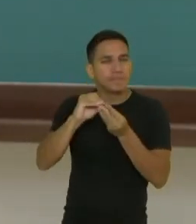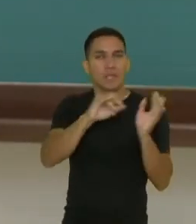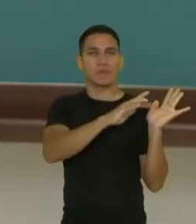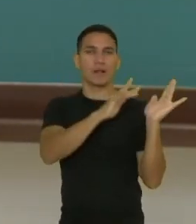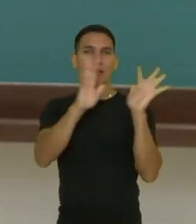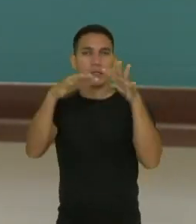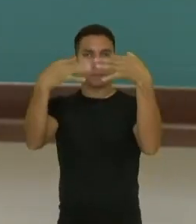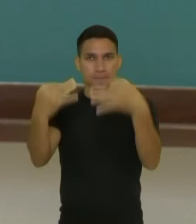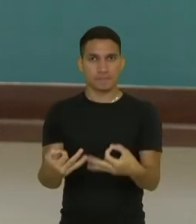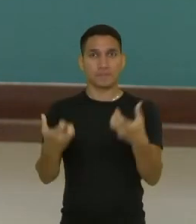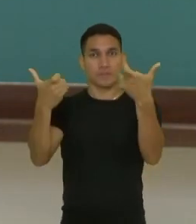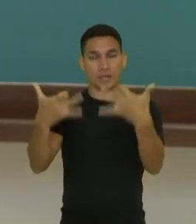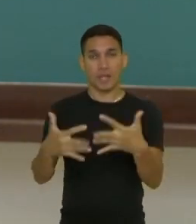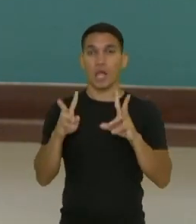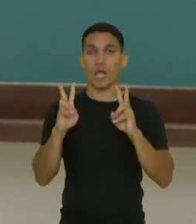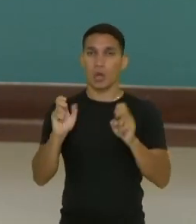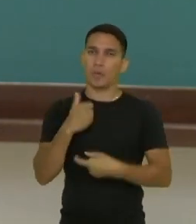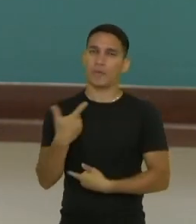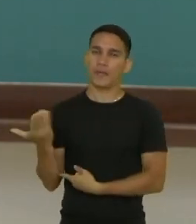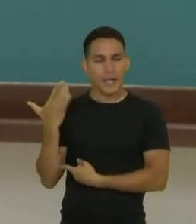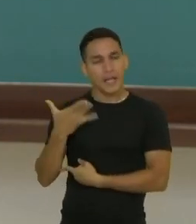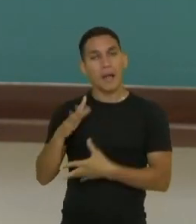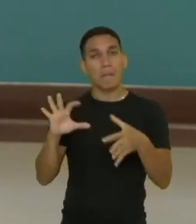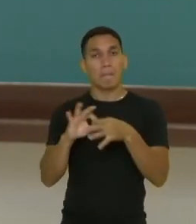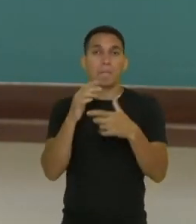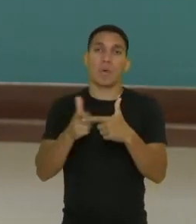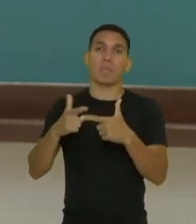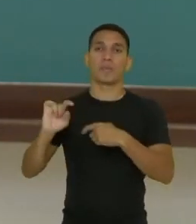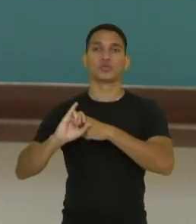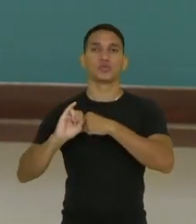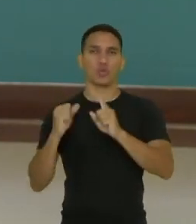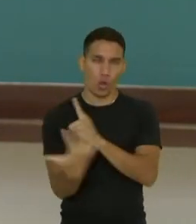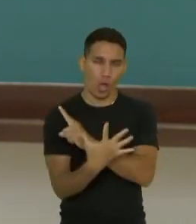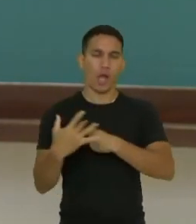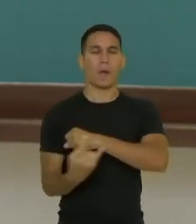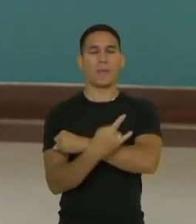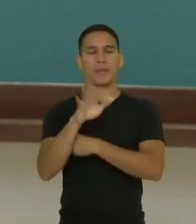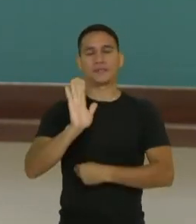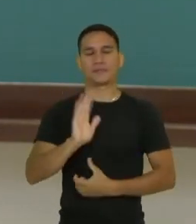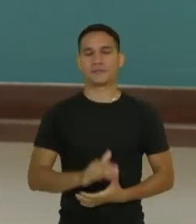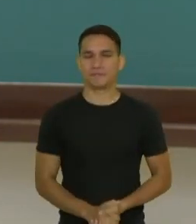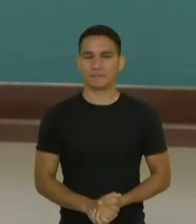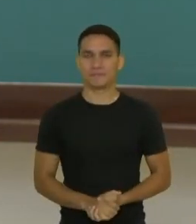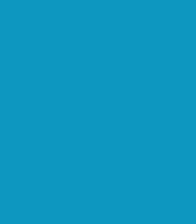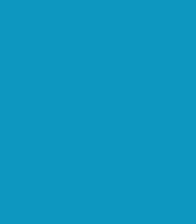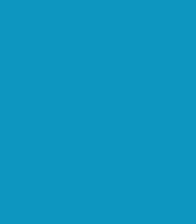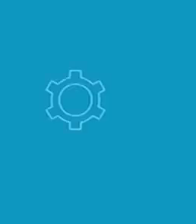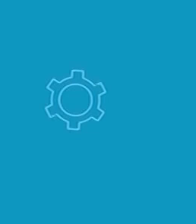falamos nesse vídeo, e esse vídeo foi sobre problemas sociais urbanos, e até breve.